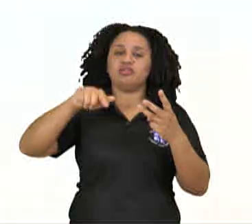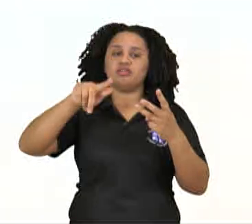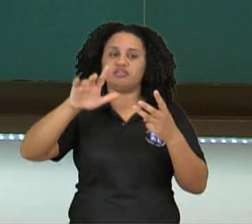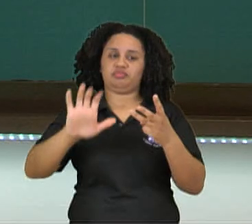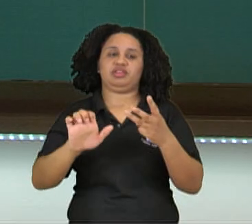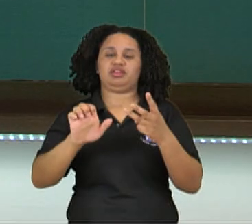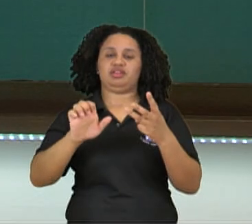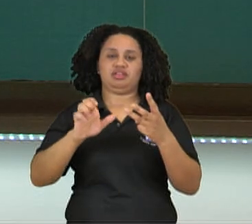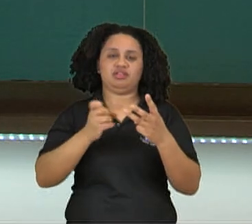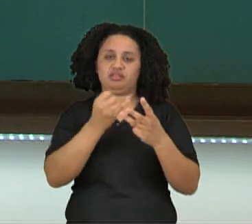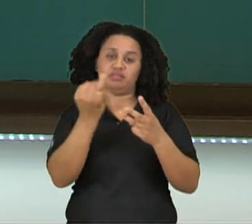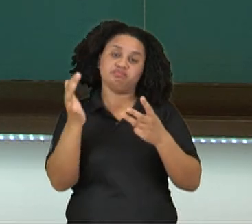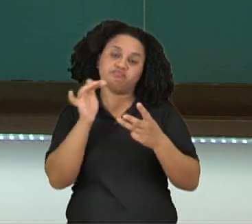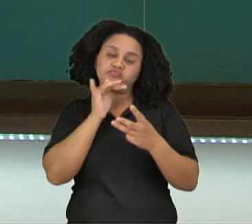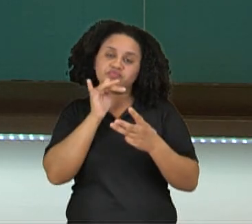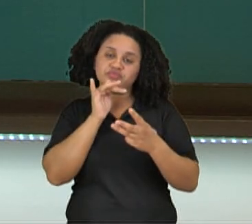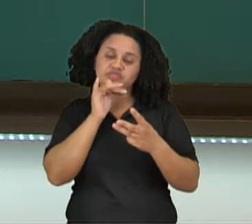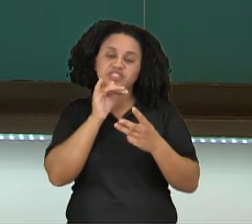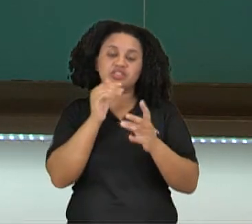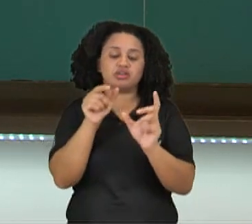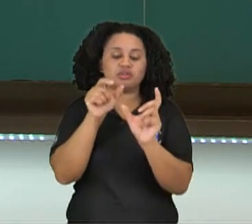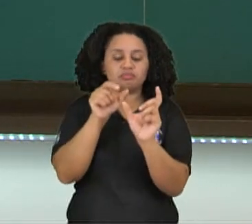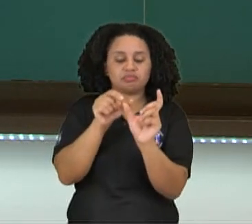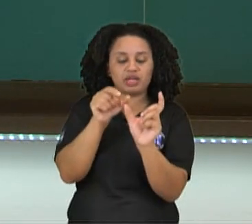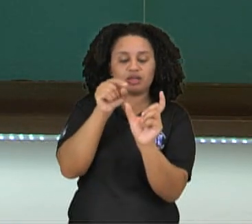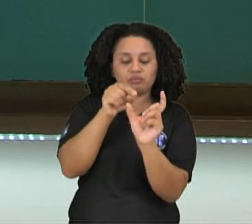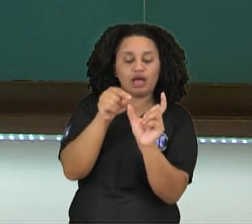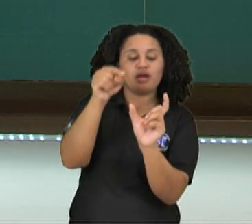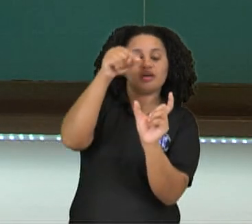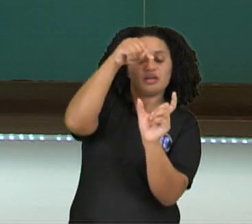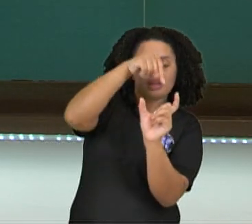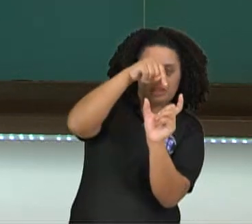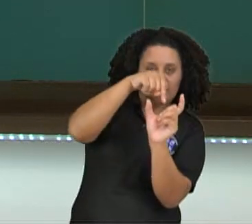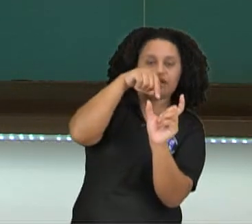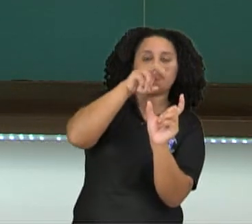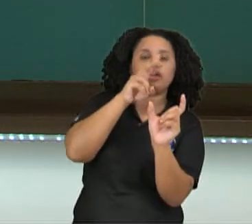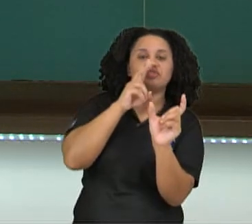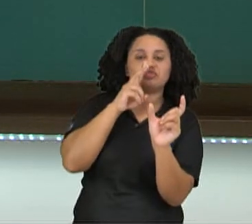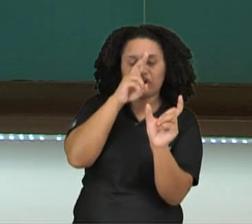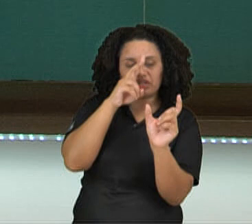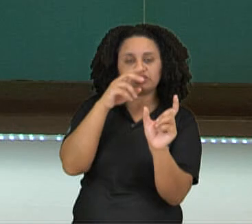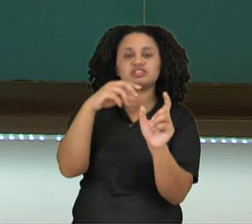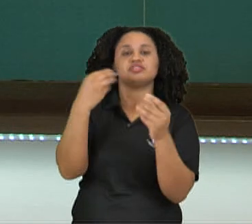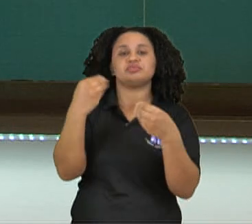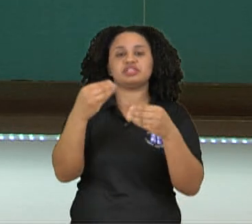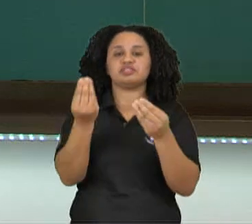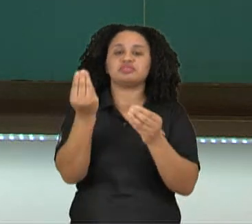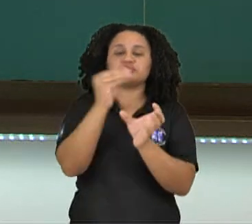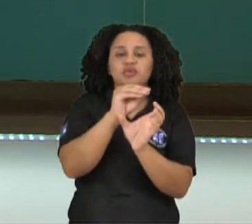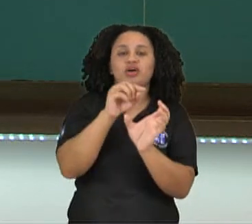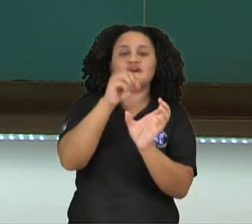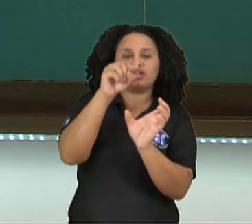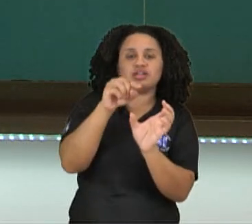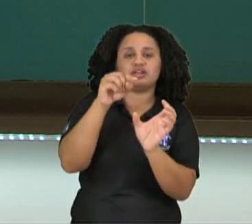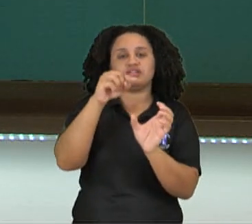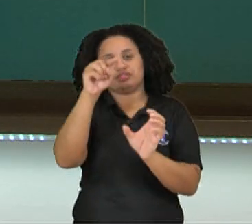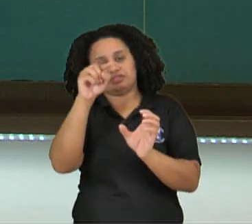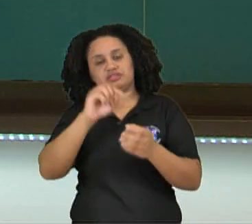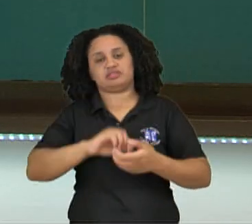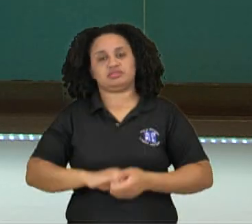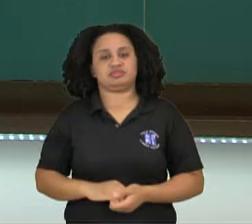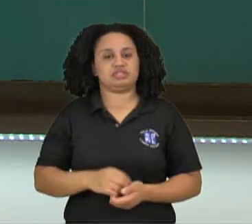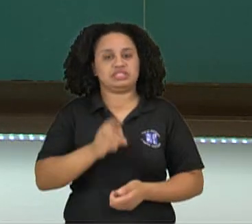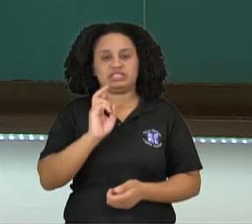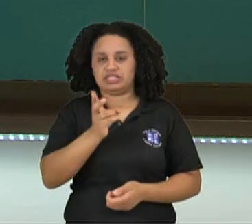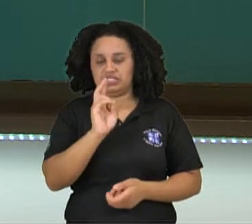sílaba for a mais intensa, a mais forte no momento que eu pronuncio a palavra, eu tenho que acentuar, né?